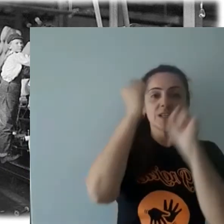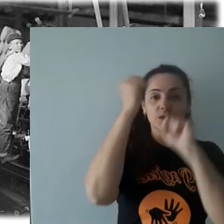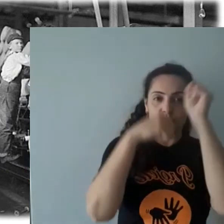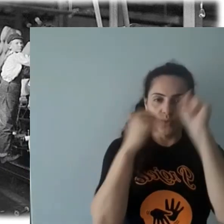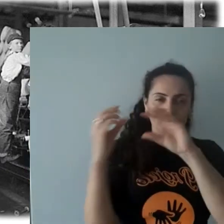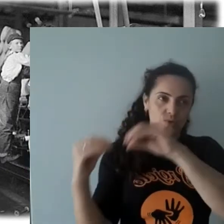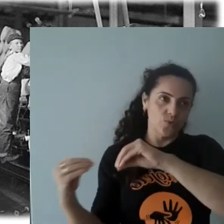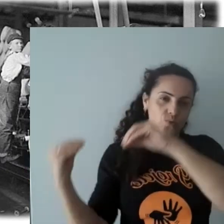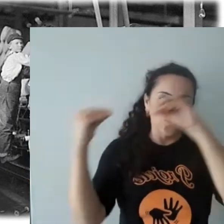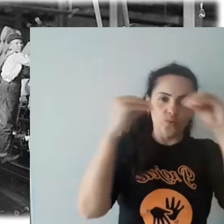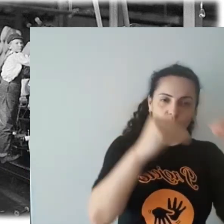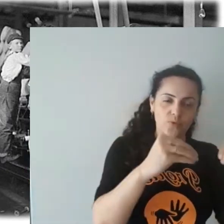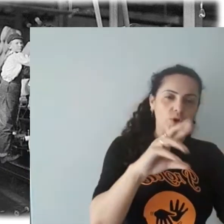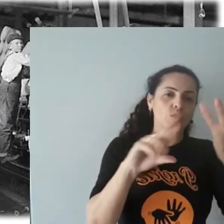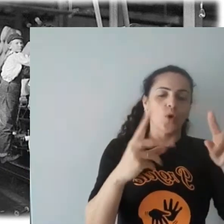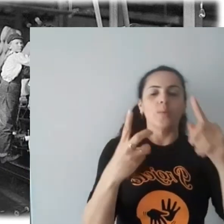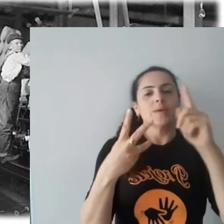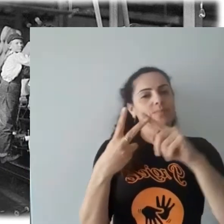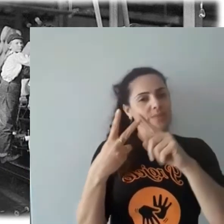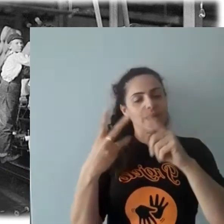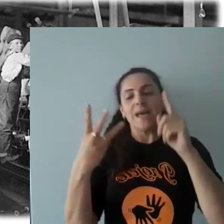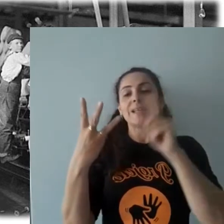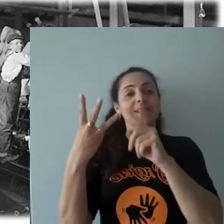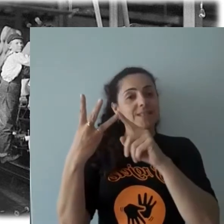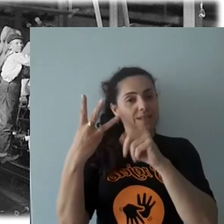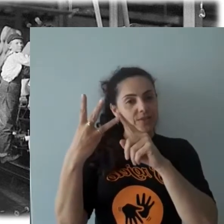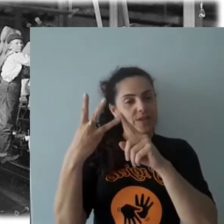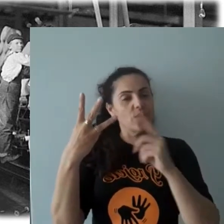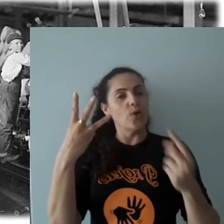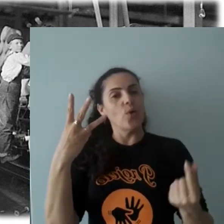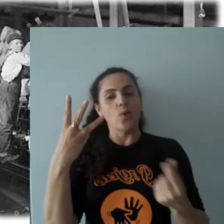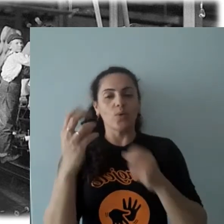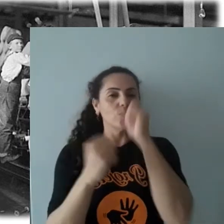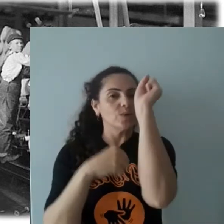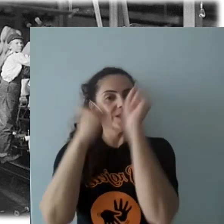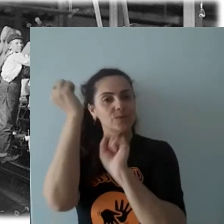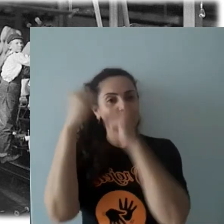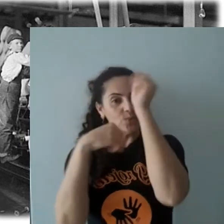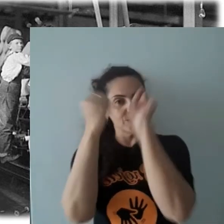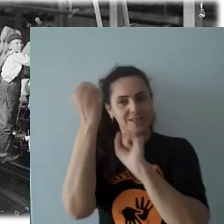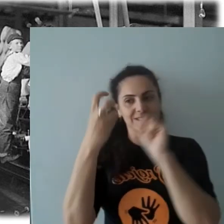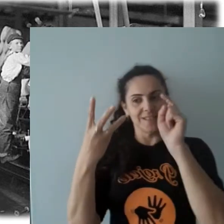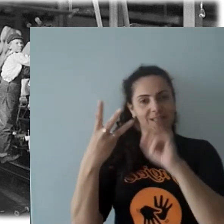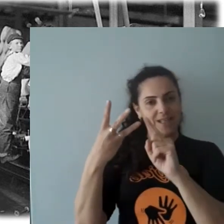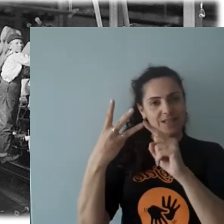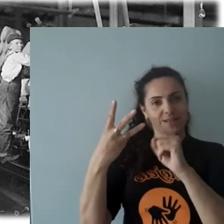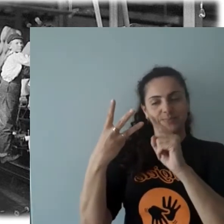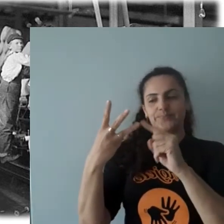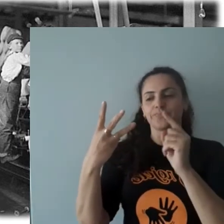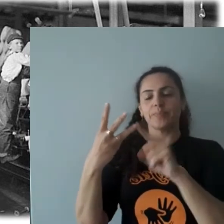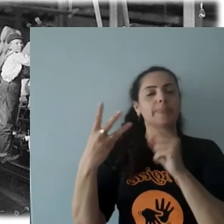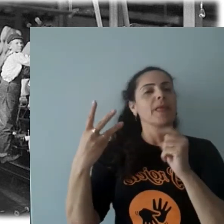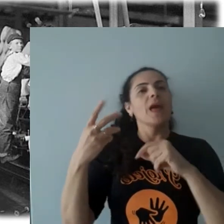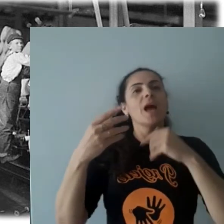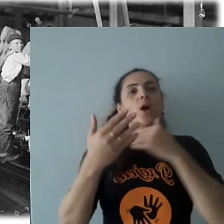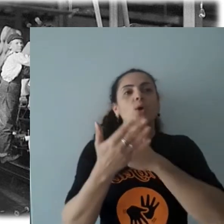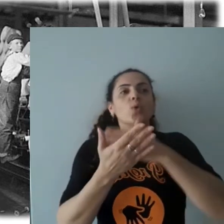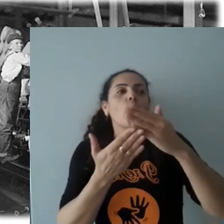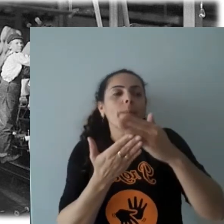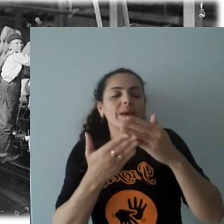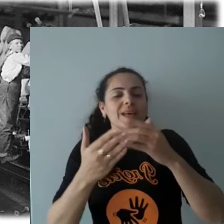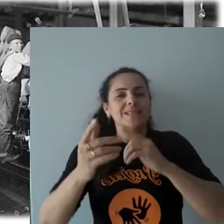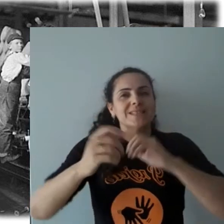capitalismo industrial, a partir da primeira revolução industrial da máquina a vapor na Inglaterra, onde era utilizado o